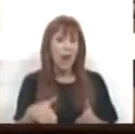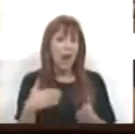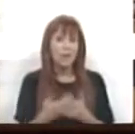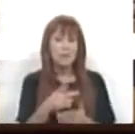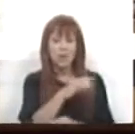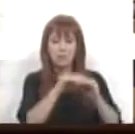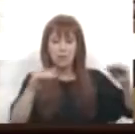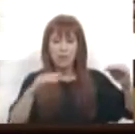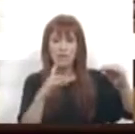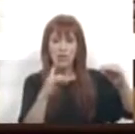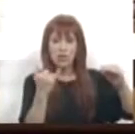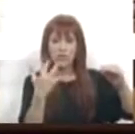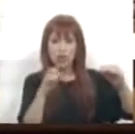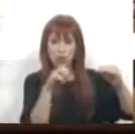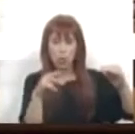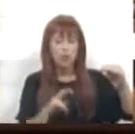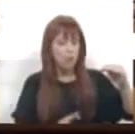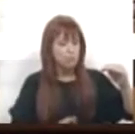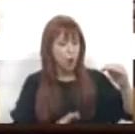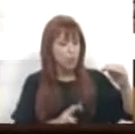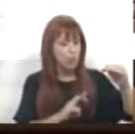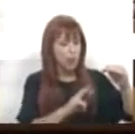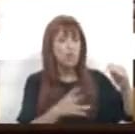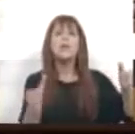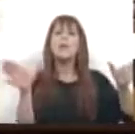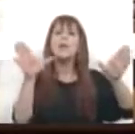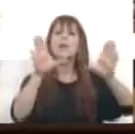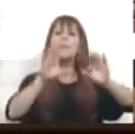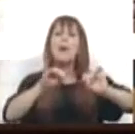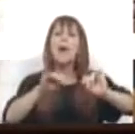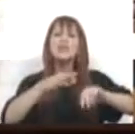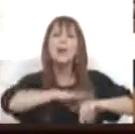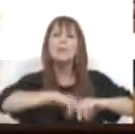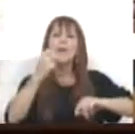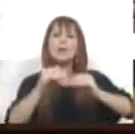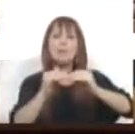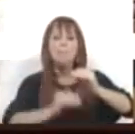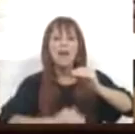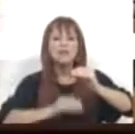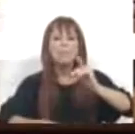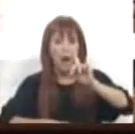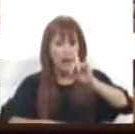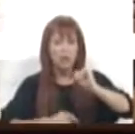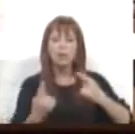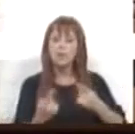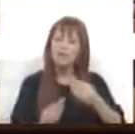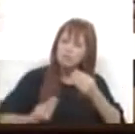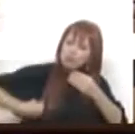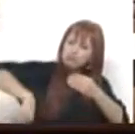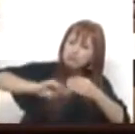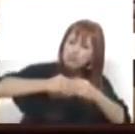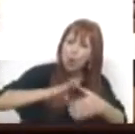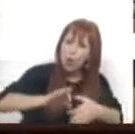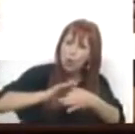aos 628 euros que são atualizados. E mais, as pensões mais baixas terão um